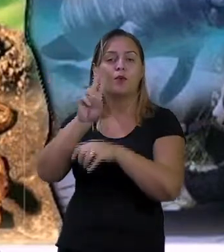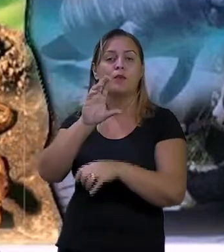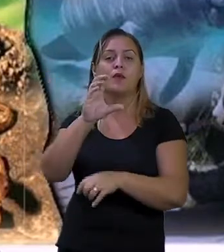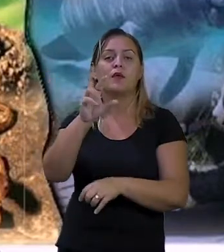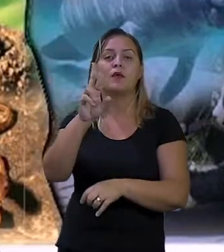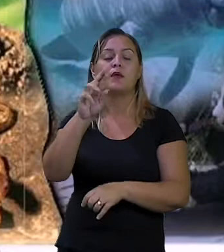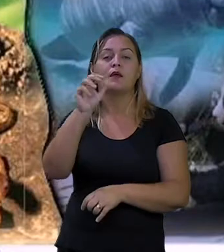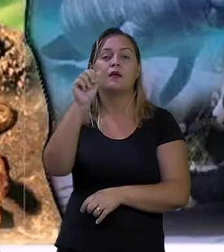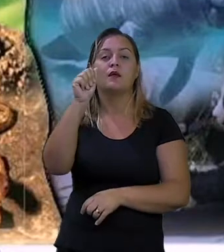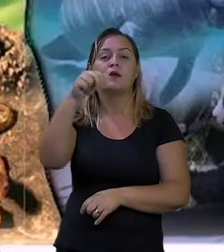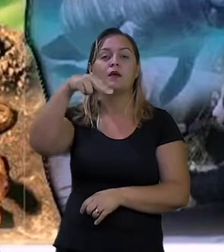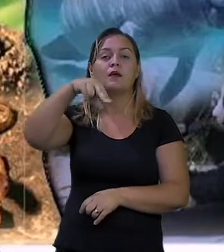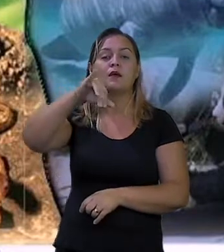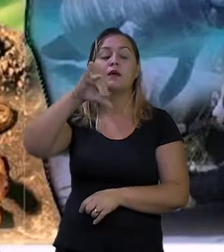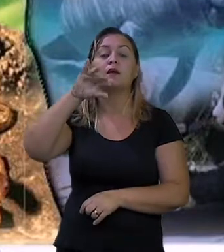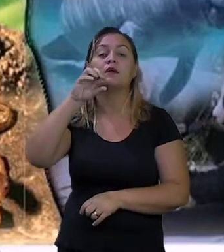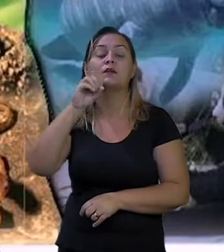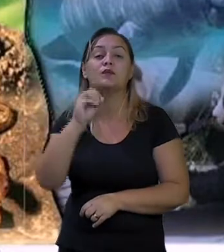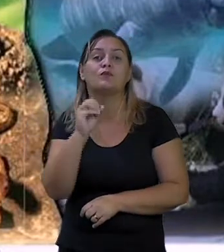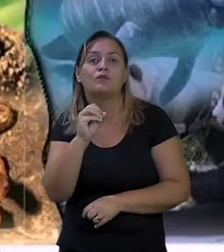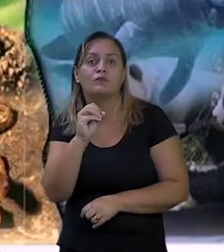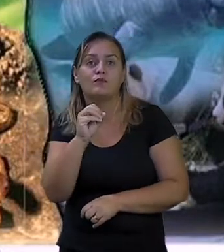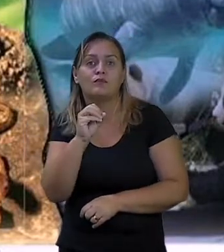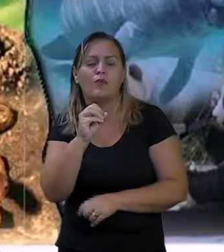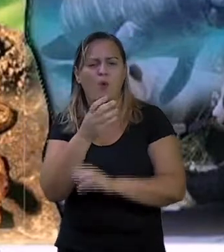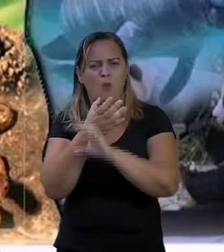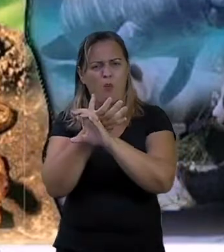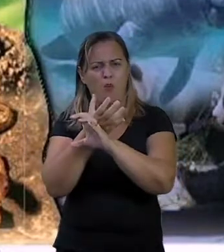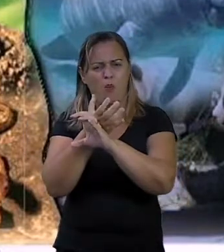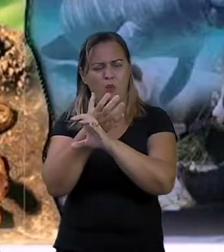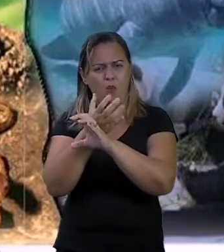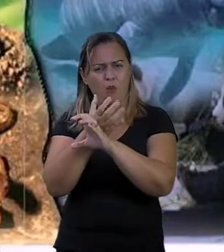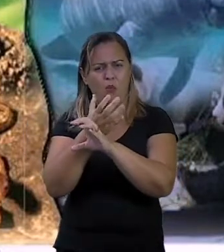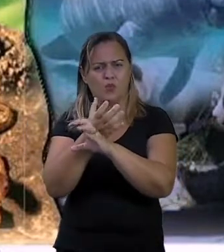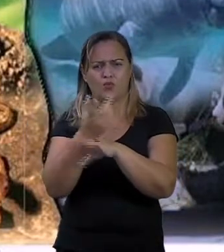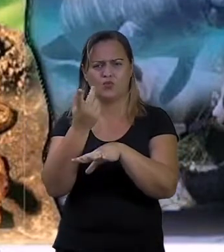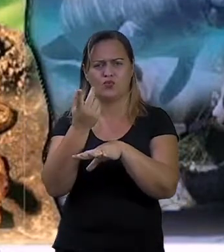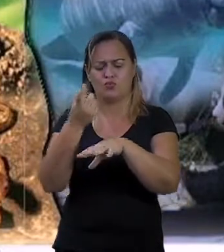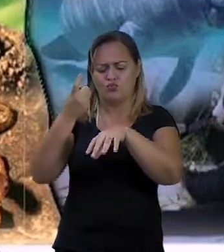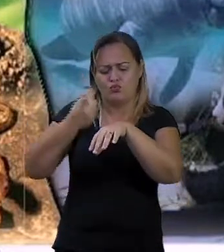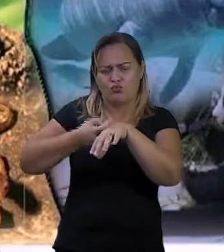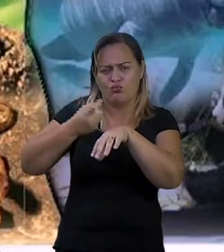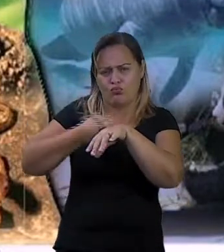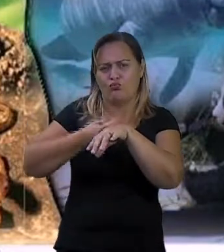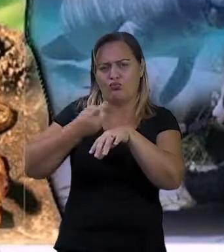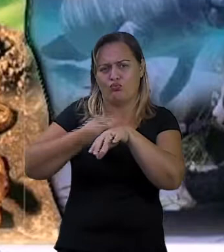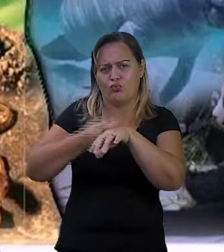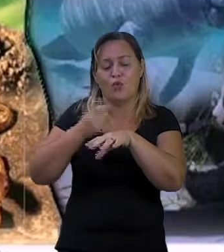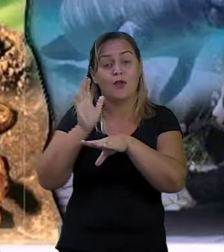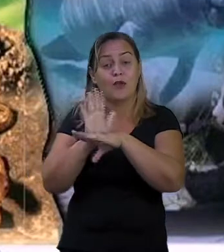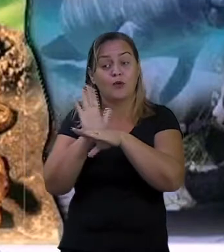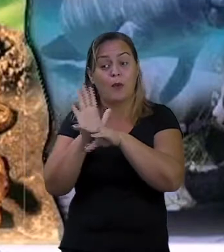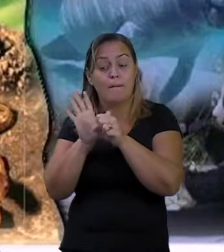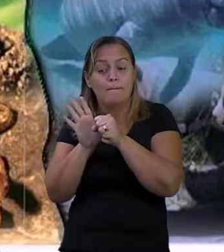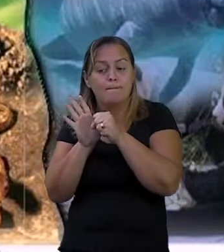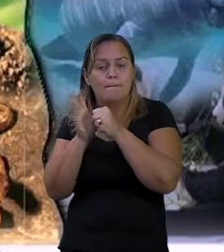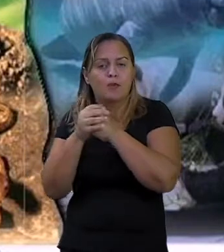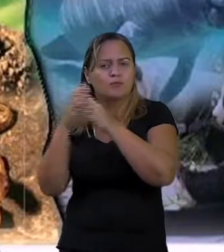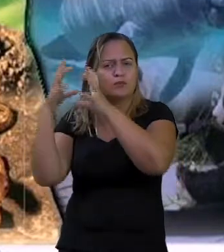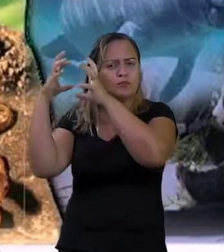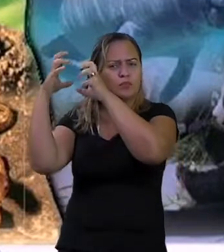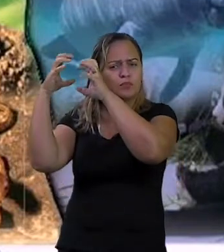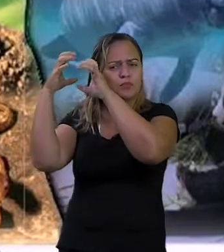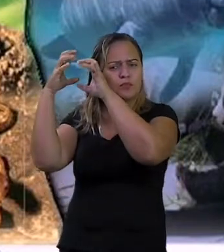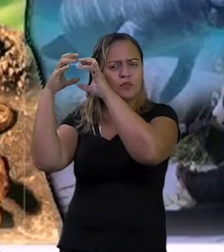constituído por material ósseo ou cartilaginoso. Então, professora, quer dizer que o crânio nunca